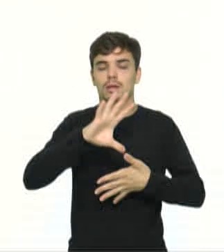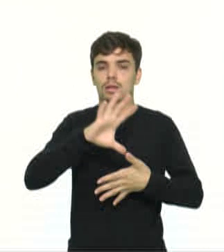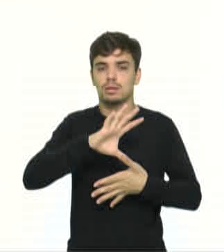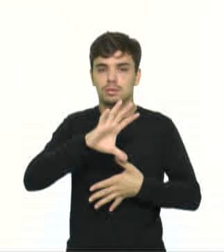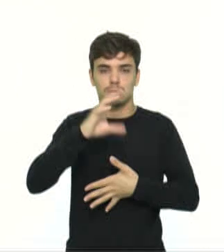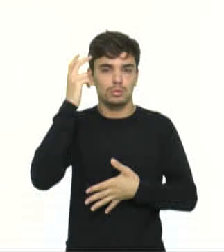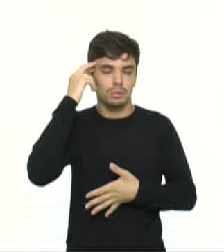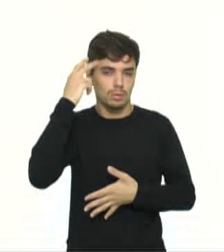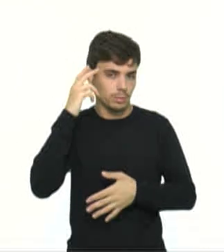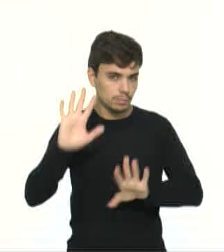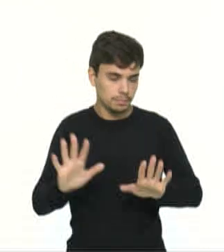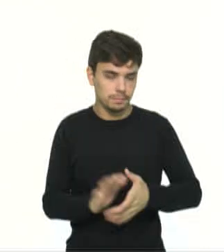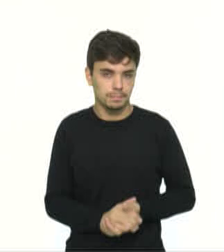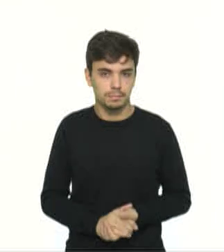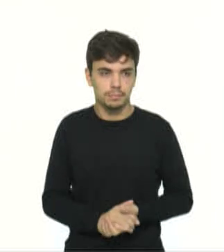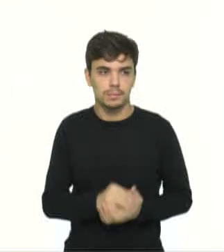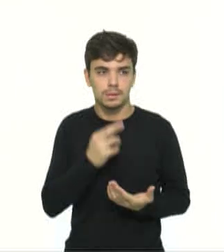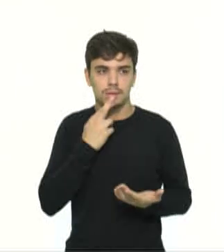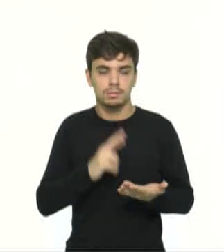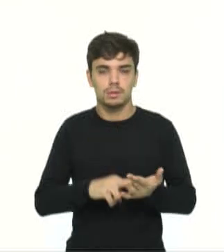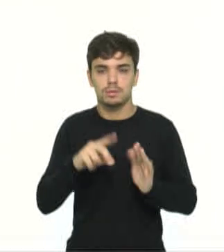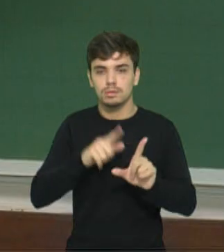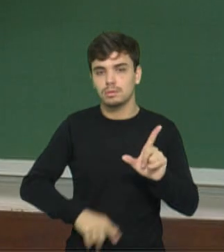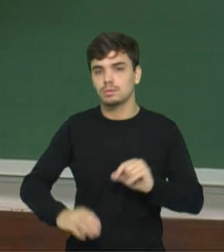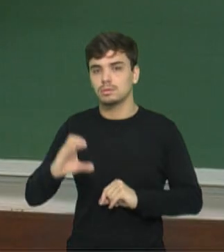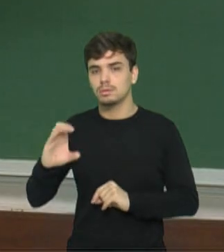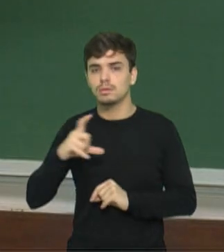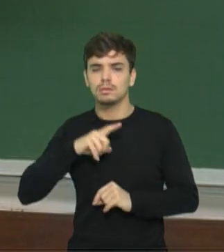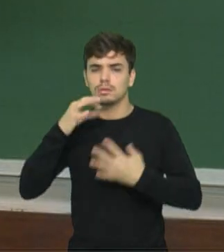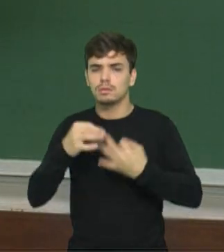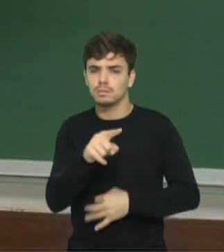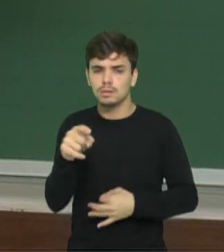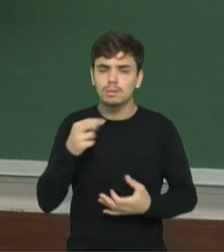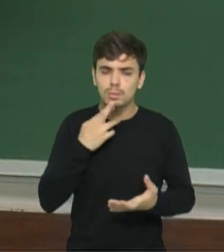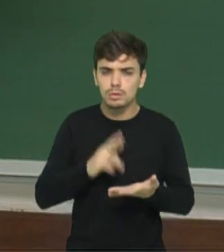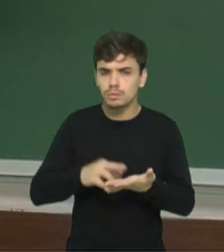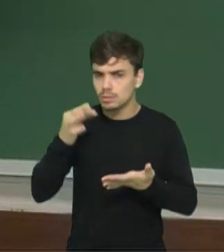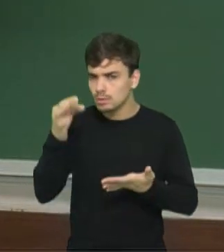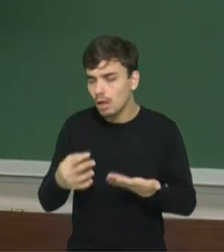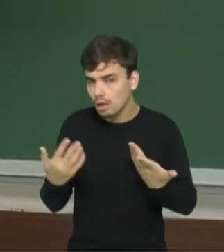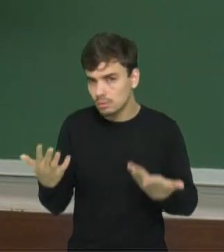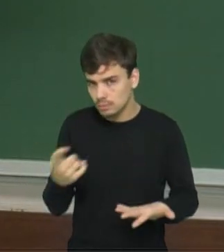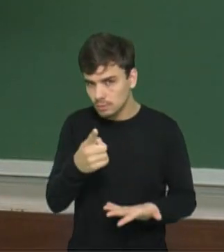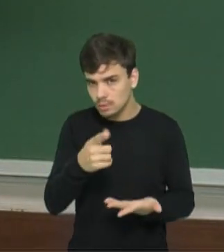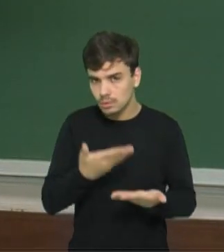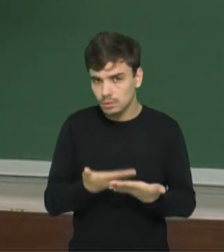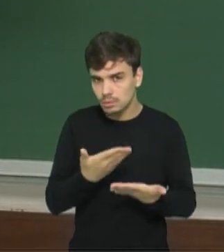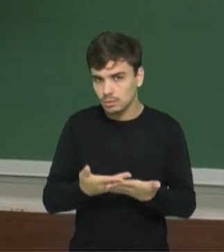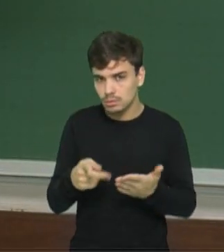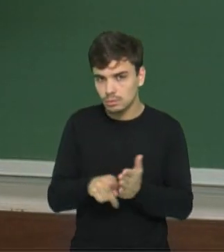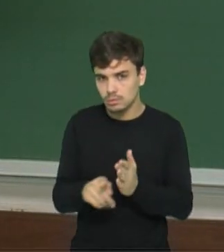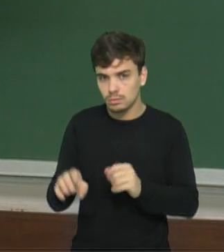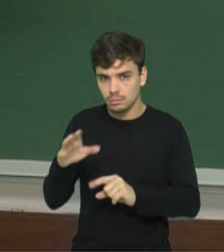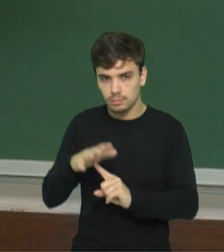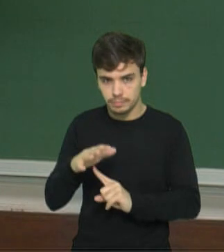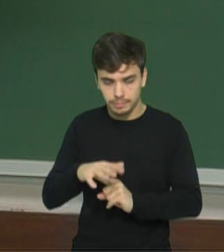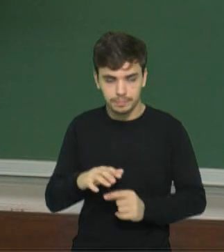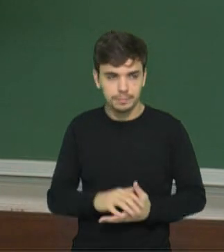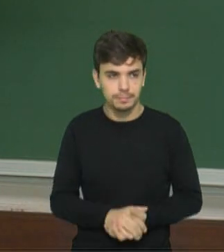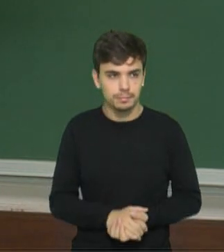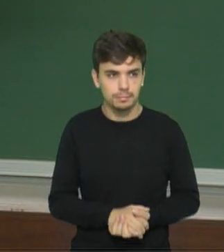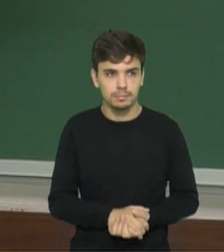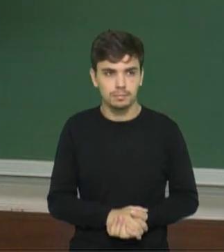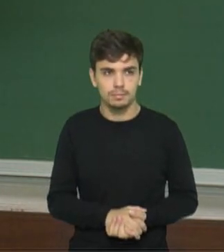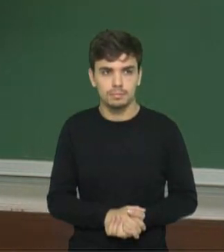conflito? Não, né, gente? Resposta correta, letra C. Tenho certeza que você acertou essa resposta. Você é estudante da Rede Paranaense. Pessoal,